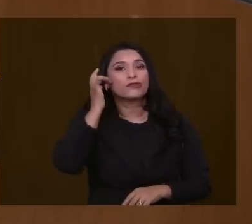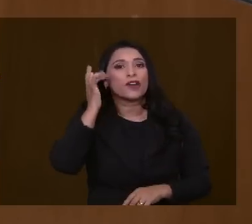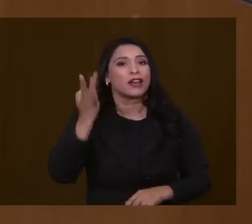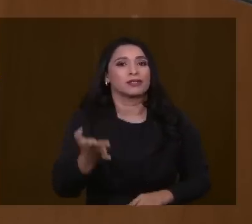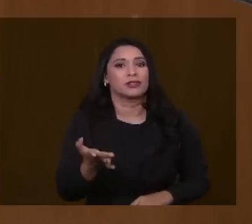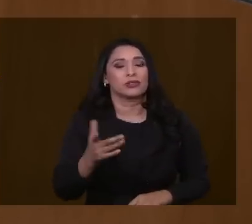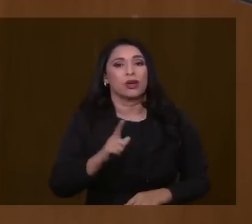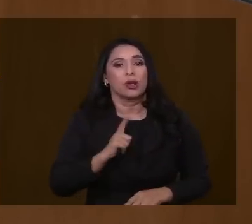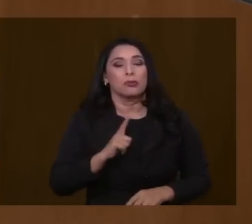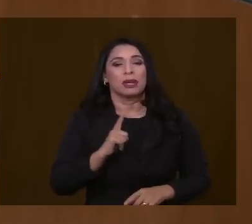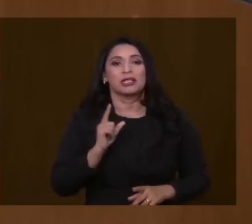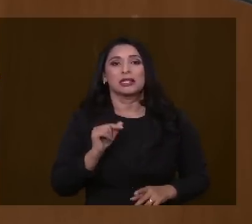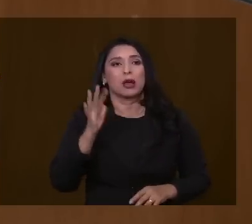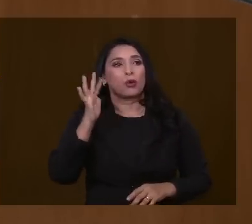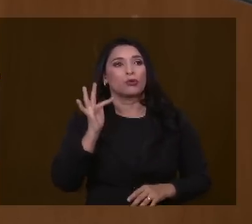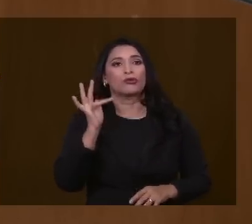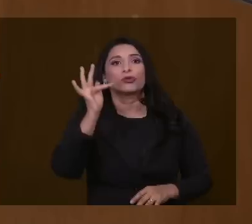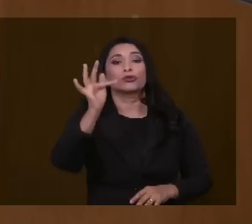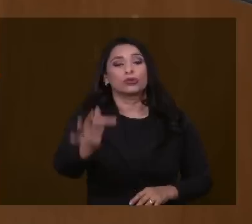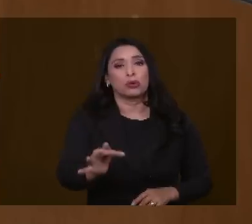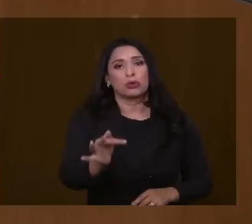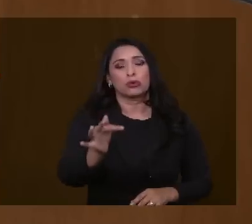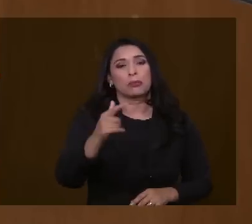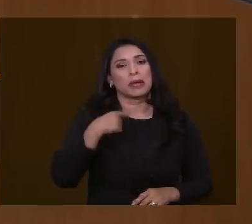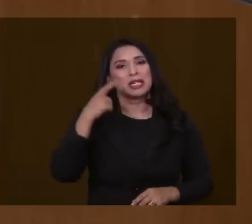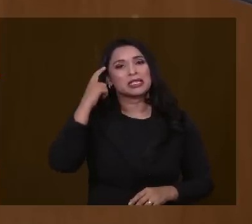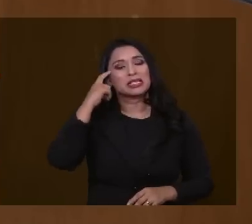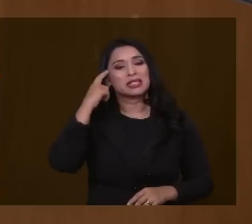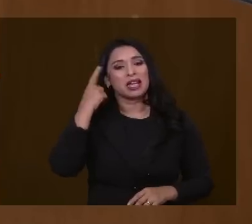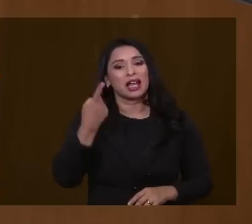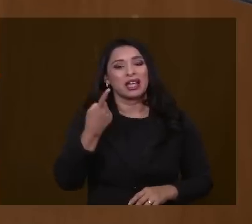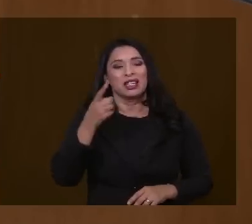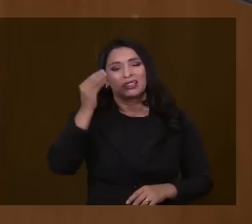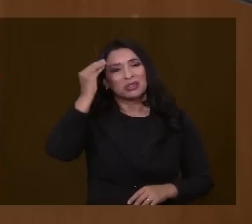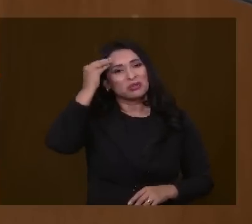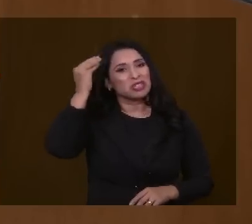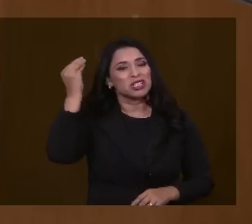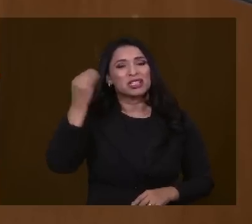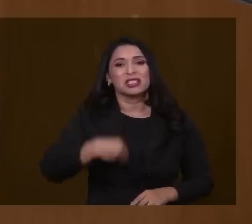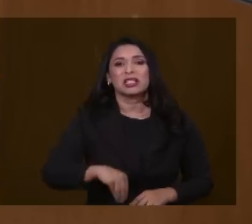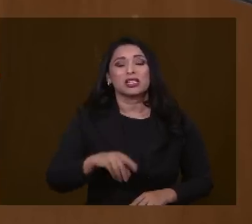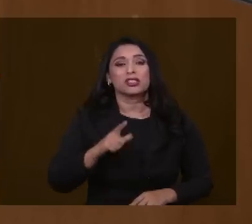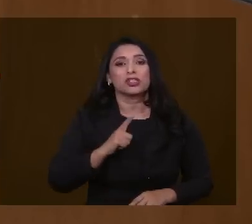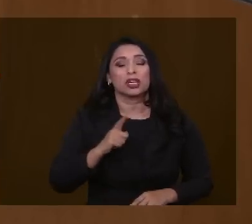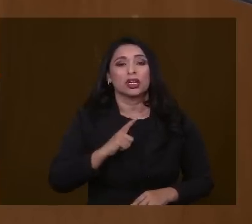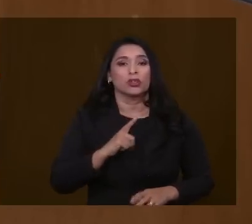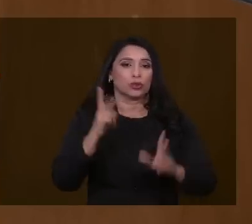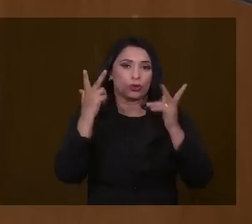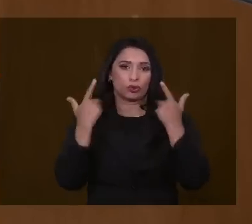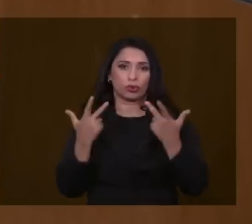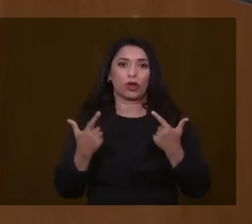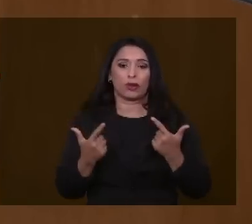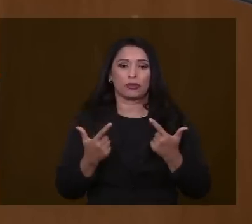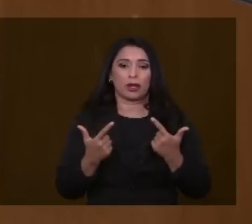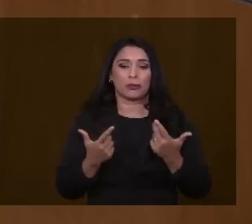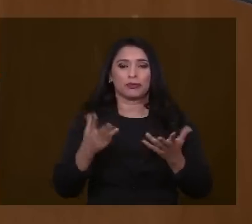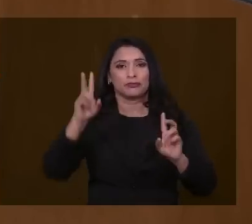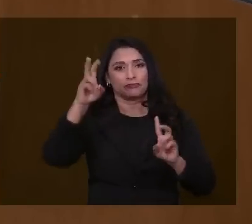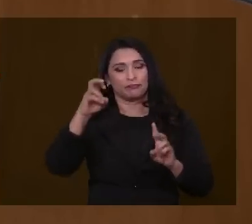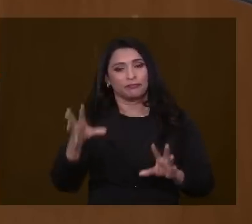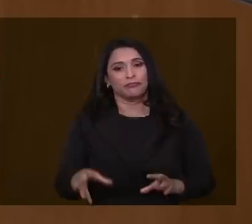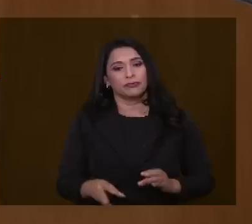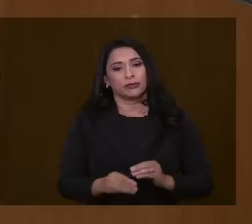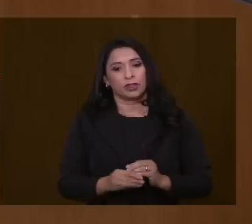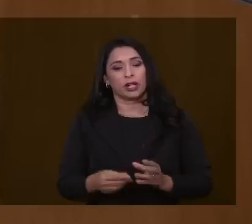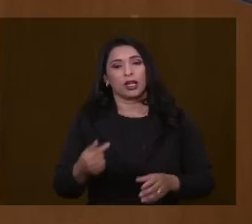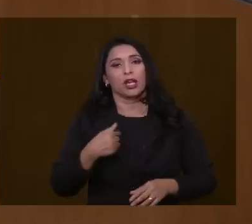é suficiente para que ele desista da solução ordinária. Faço votos que os